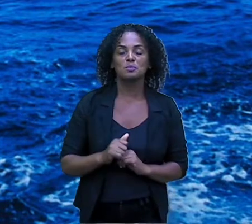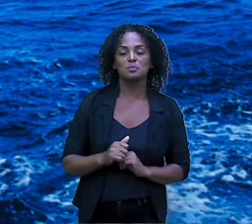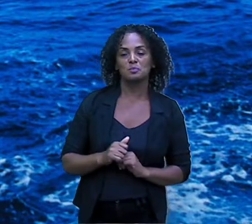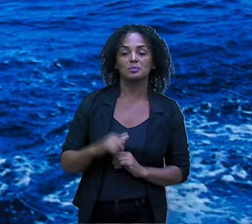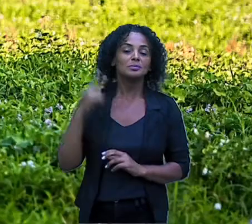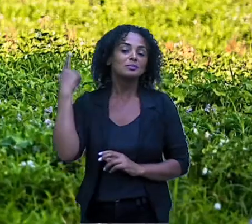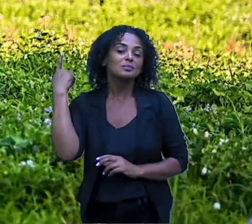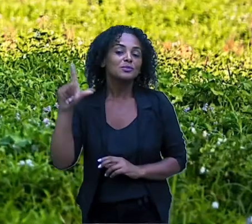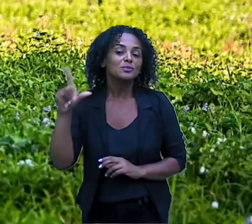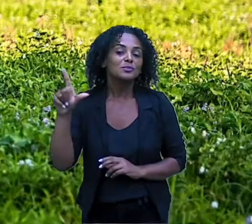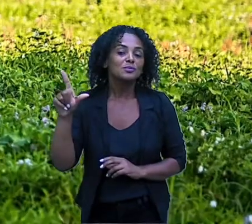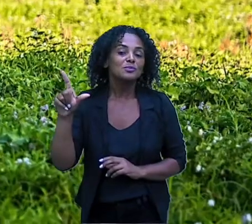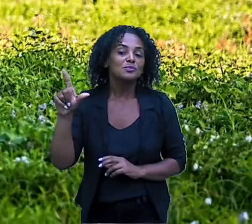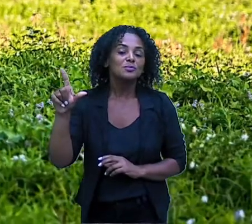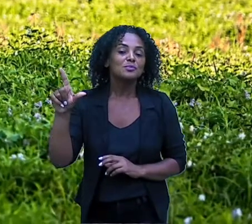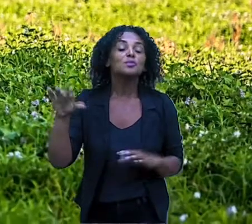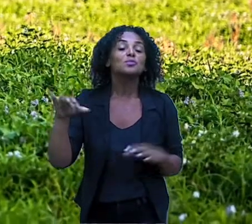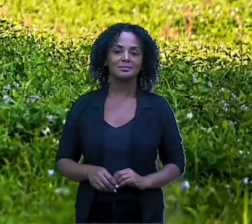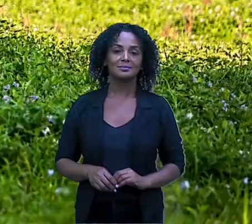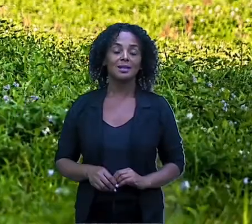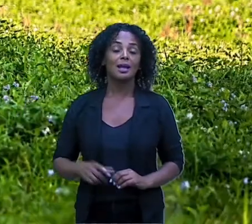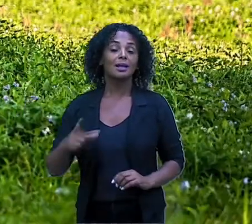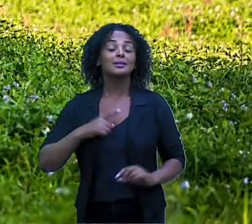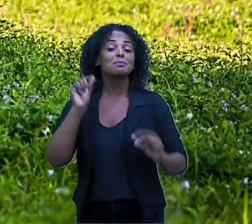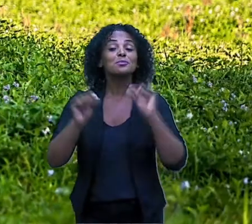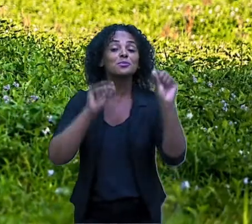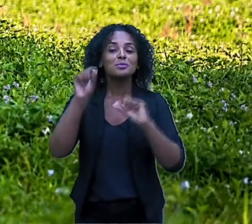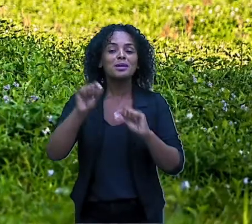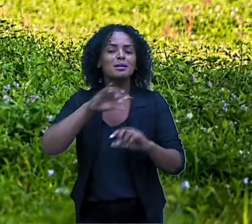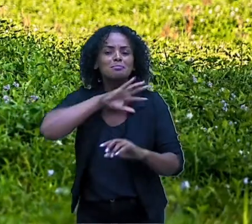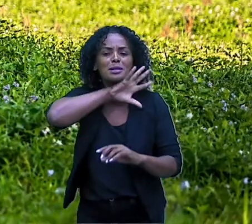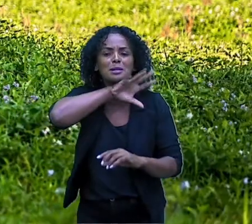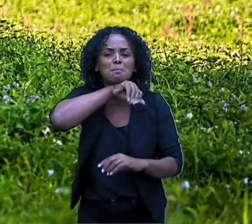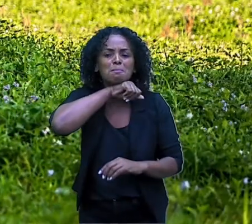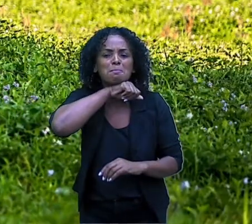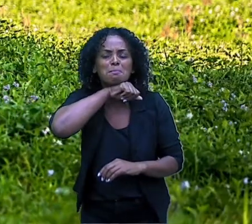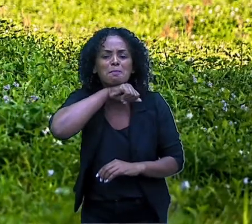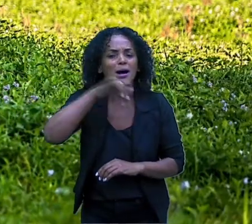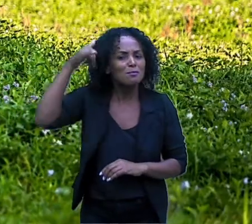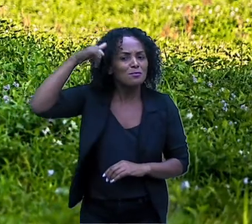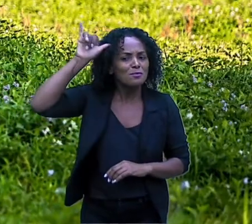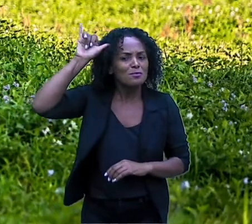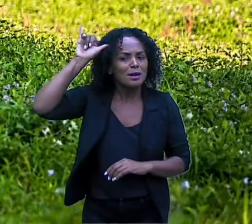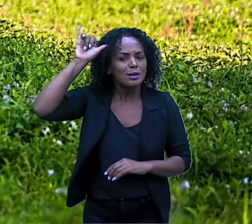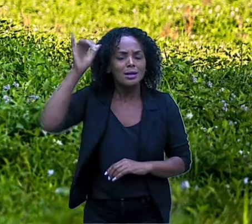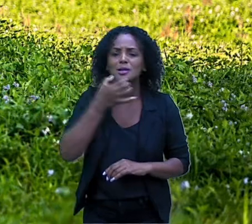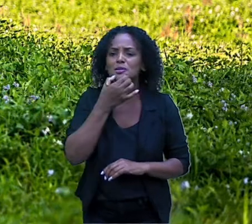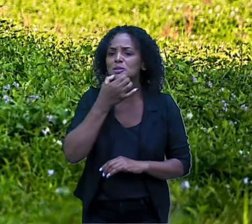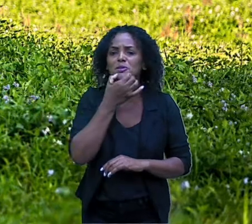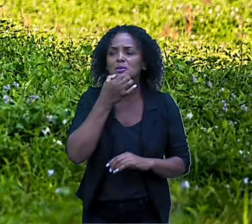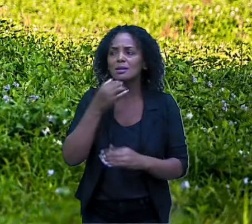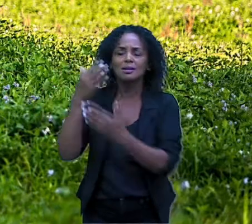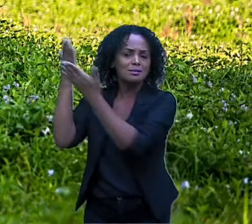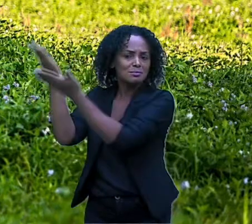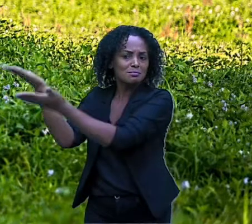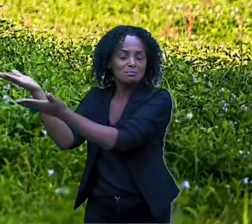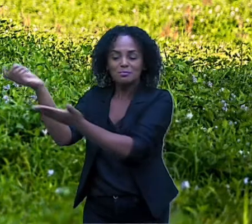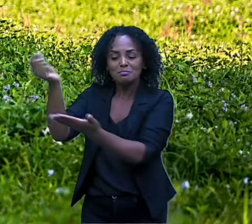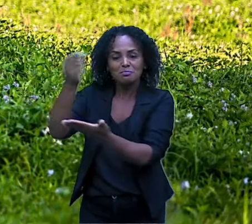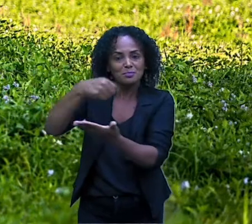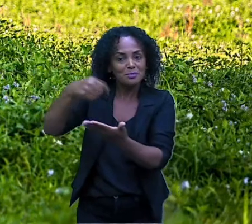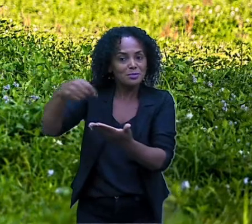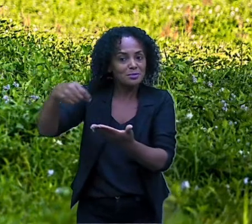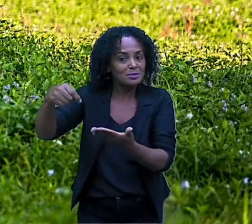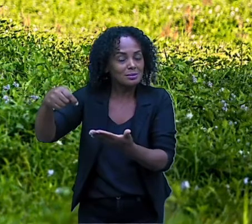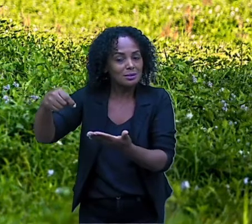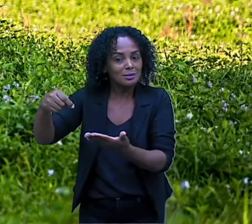de aula. Presta atenção, pay attention. Temos a vaca. A vaca em inglês, cow. Cow. Cow.